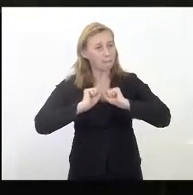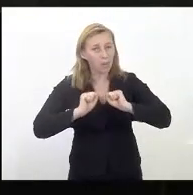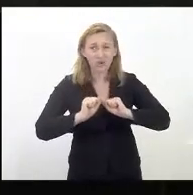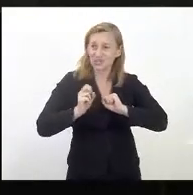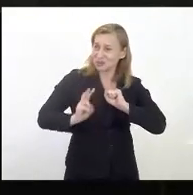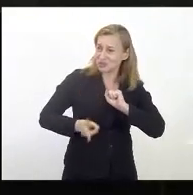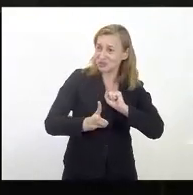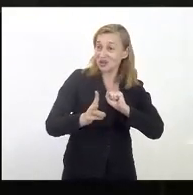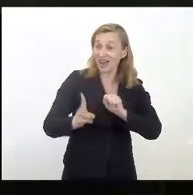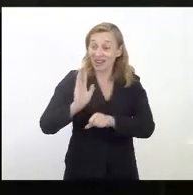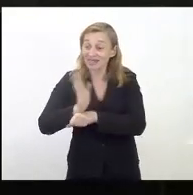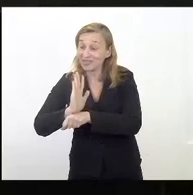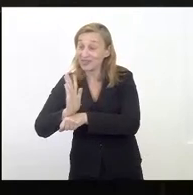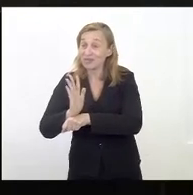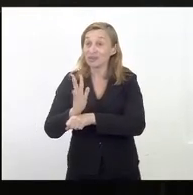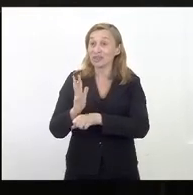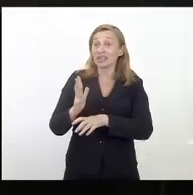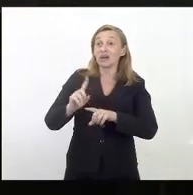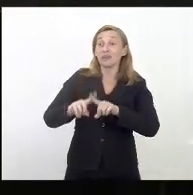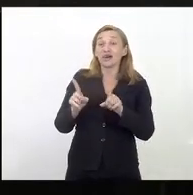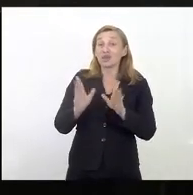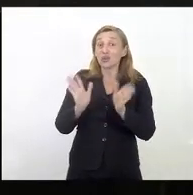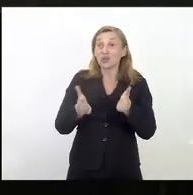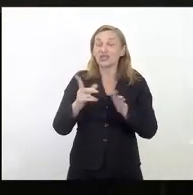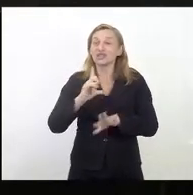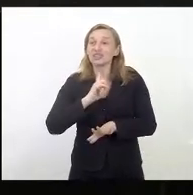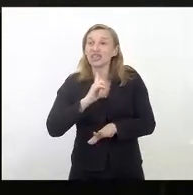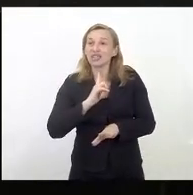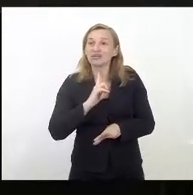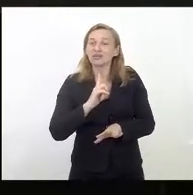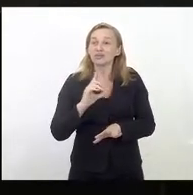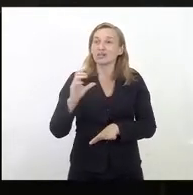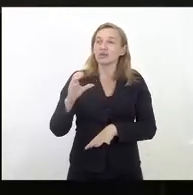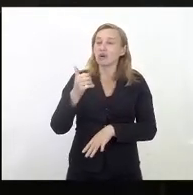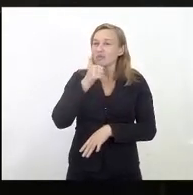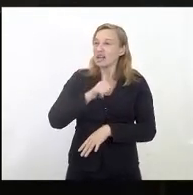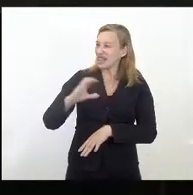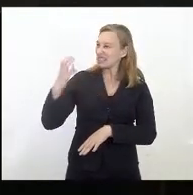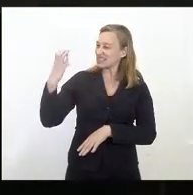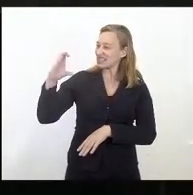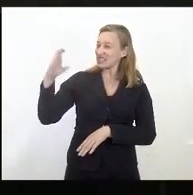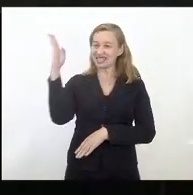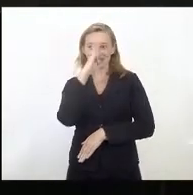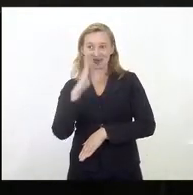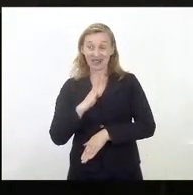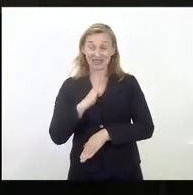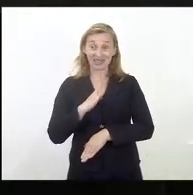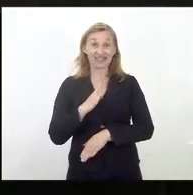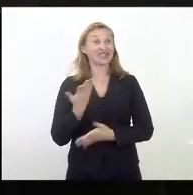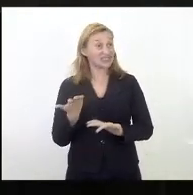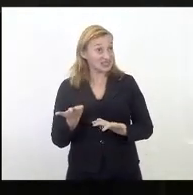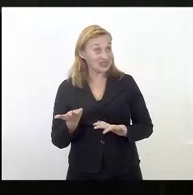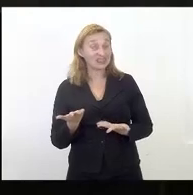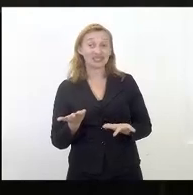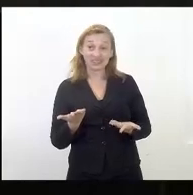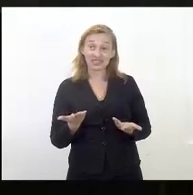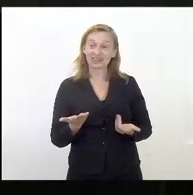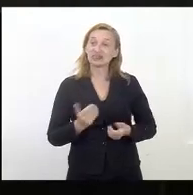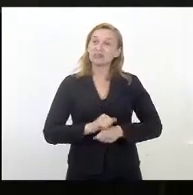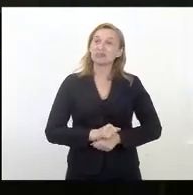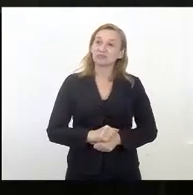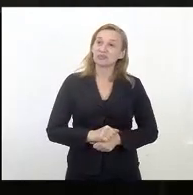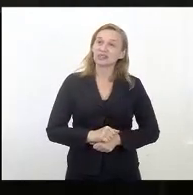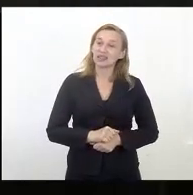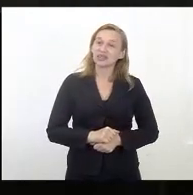e deve continuar assistindo filme com esse terror mas hoje a gente tem uma cientista brasileira além daqueles personagens aquelas personagem do